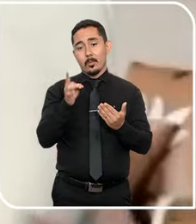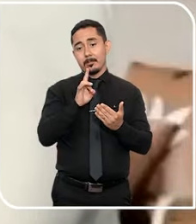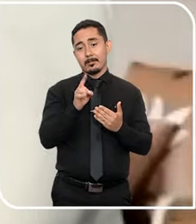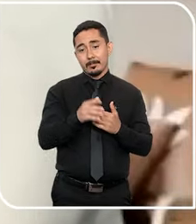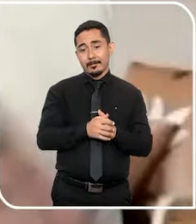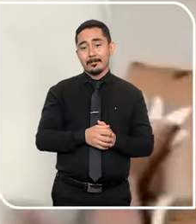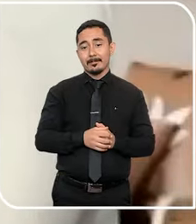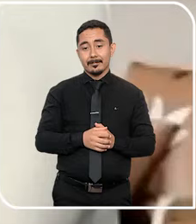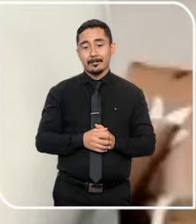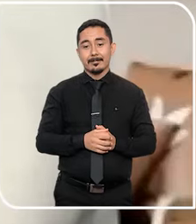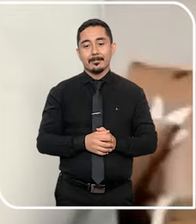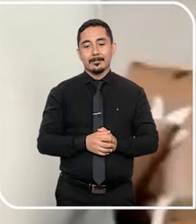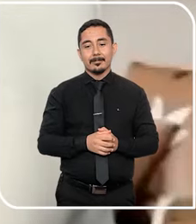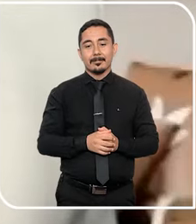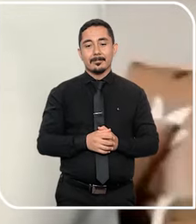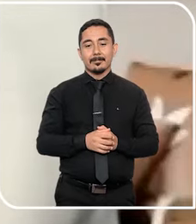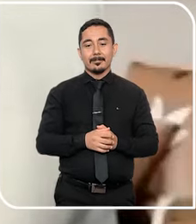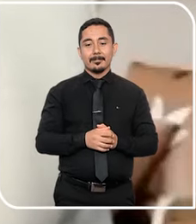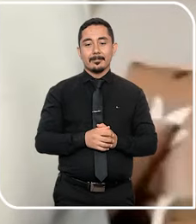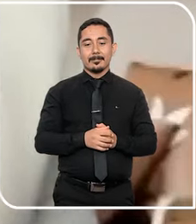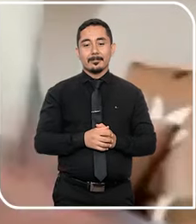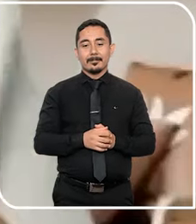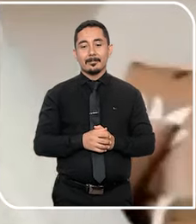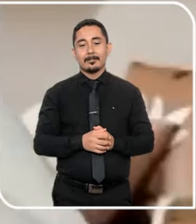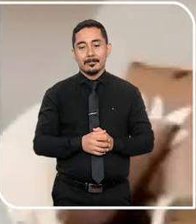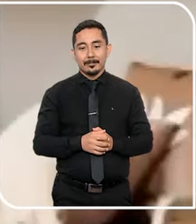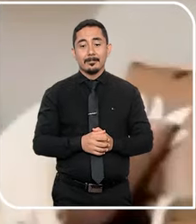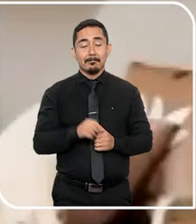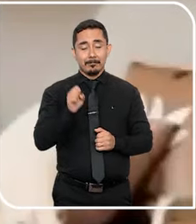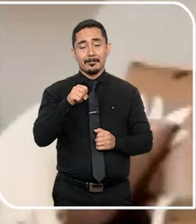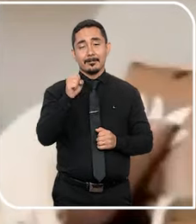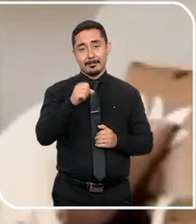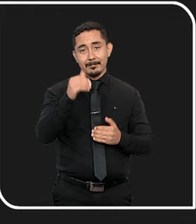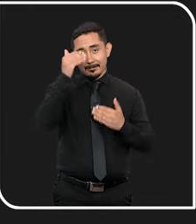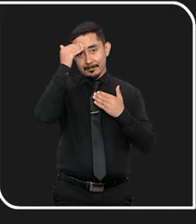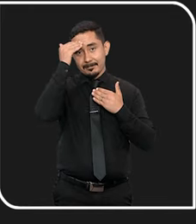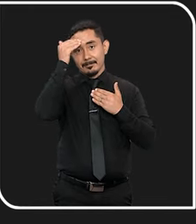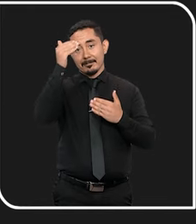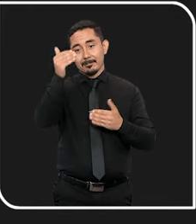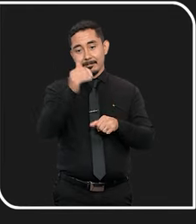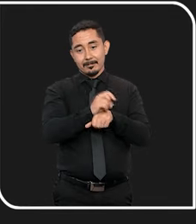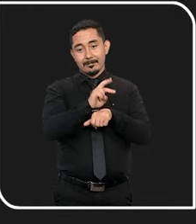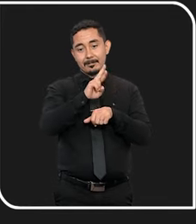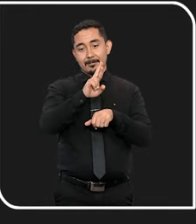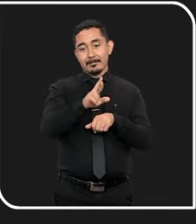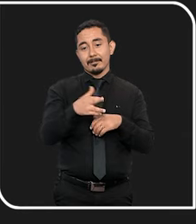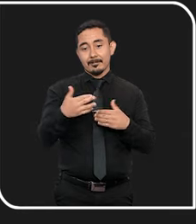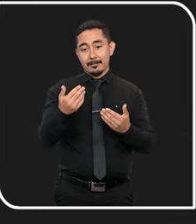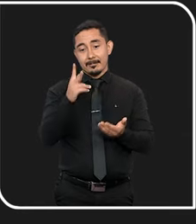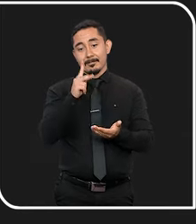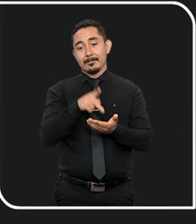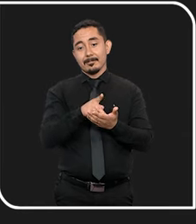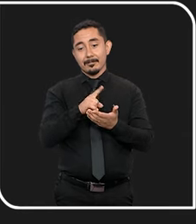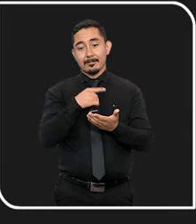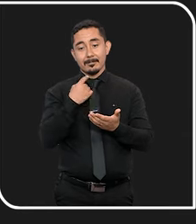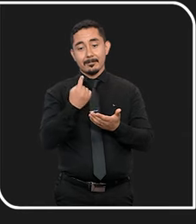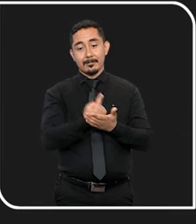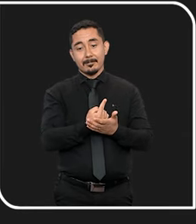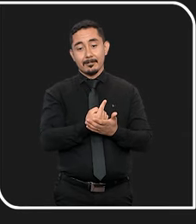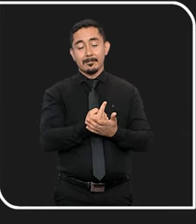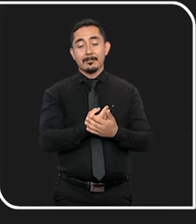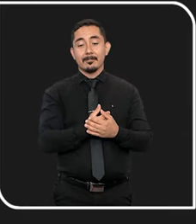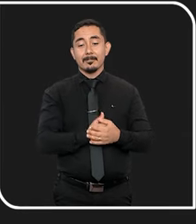acrescenta se se ajuda em alguma coisa acrescenta sim obrigada D Isabele realmente